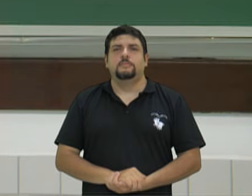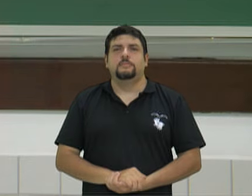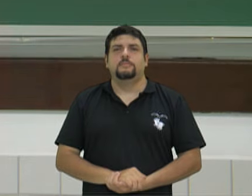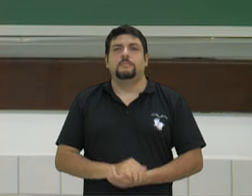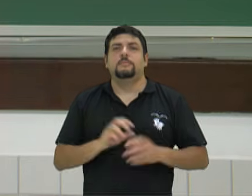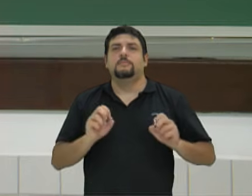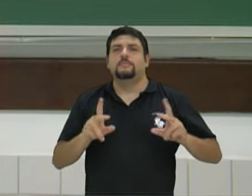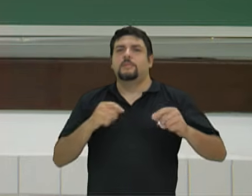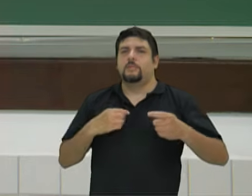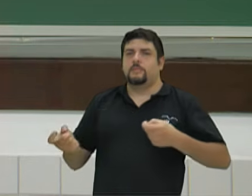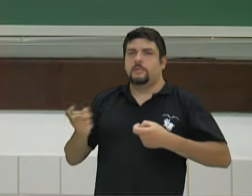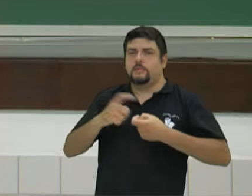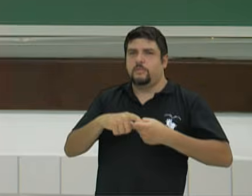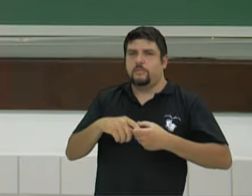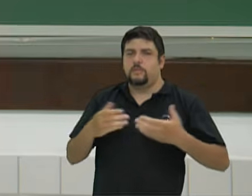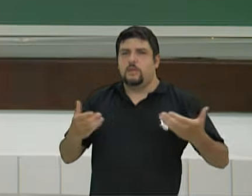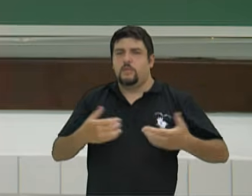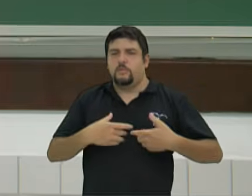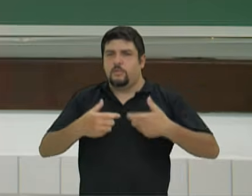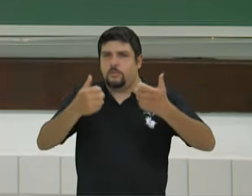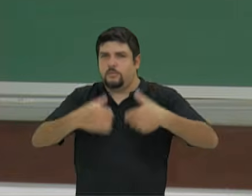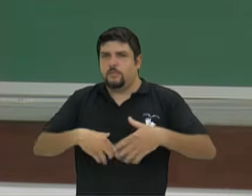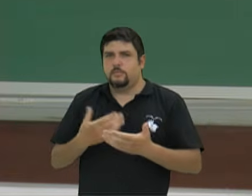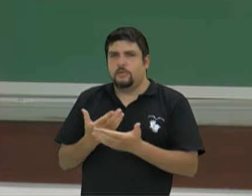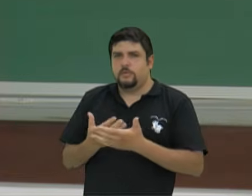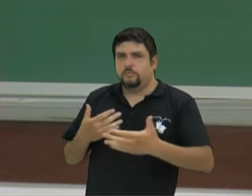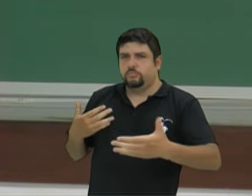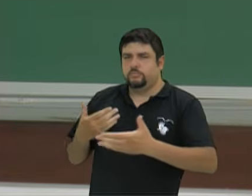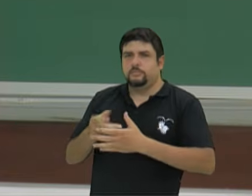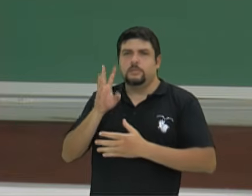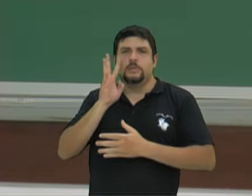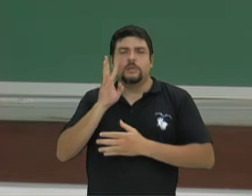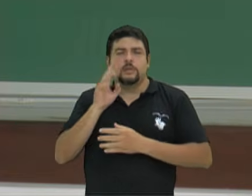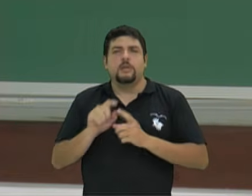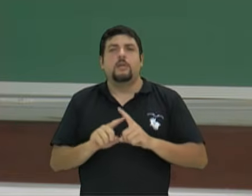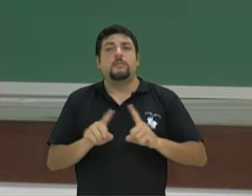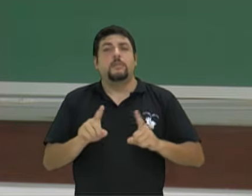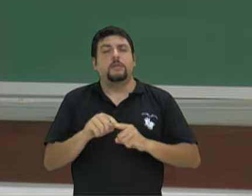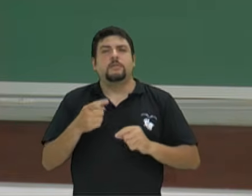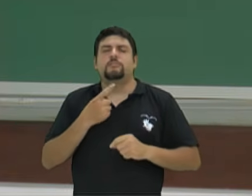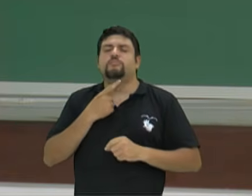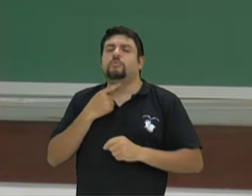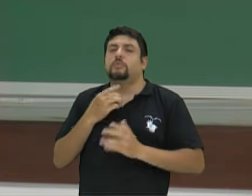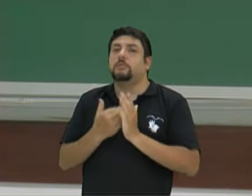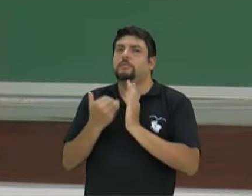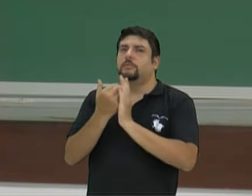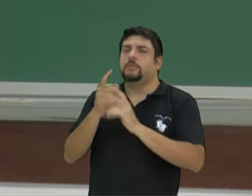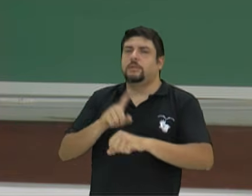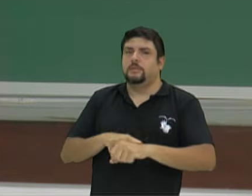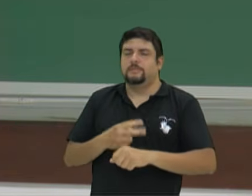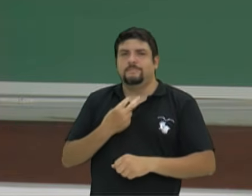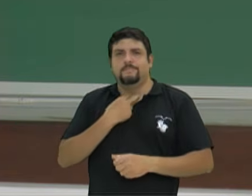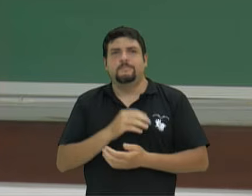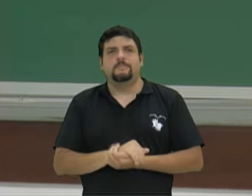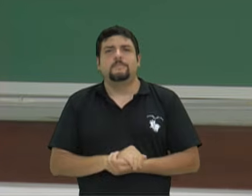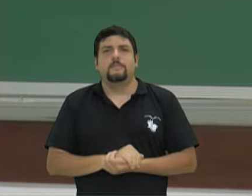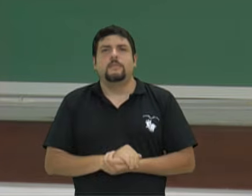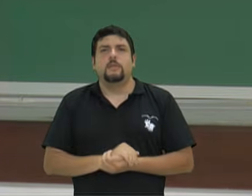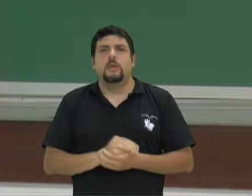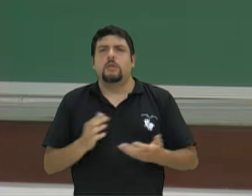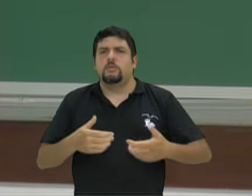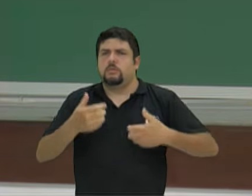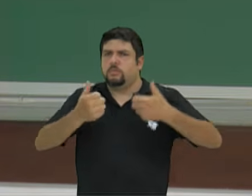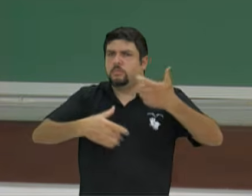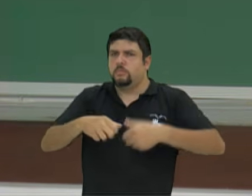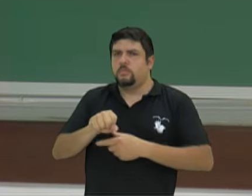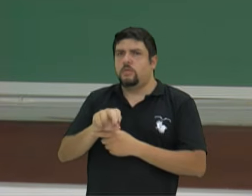De volta aqui, pessoal, em definitivo, a aula foi, eu acho que bem bacana, só que, eu queria mais tempo, mas tudo bem. Vamos lá falar sobre o surrealismo, a